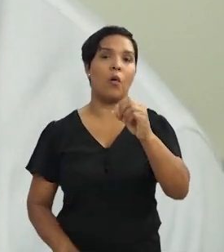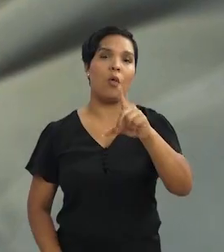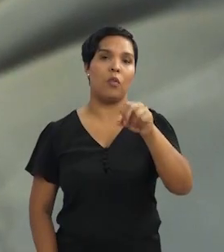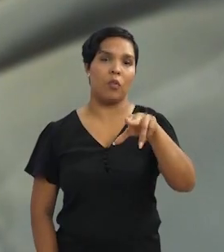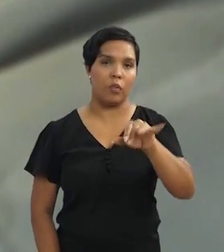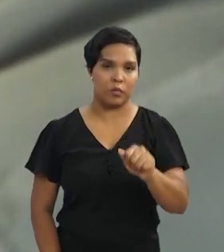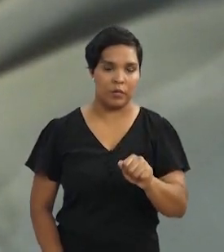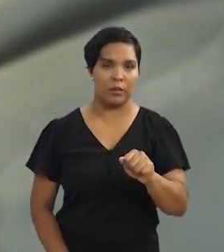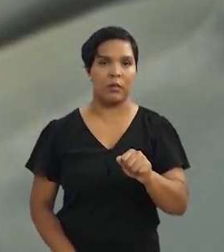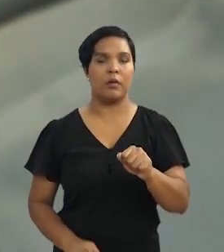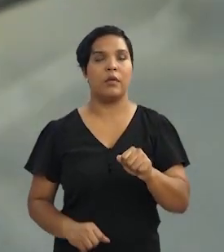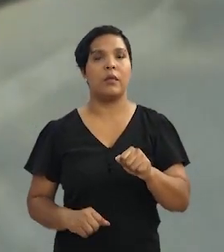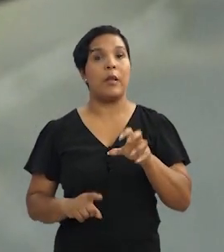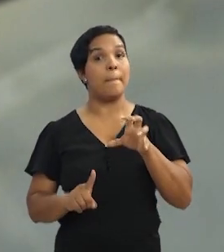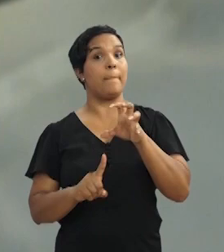O que